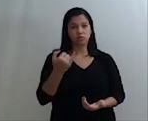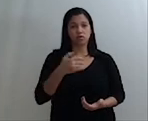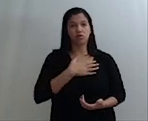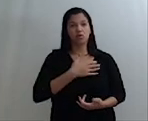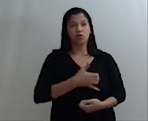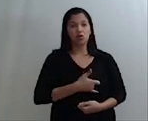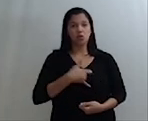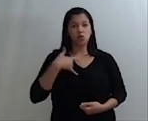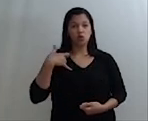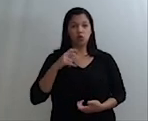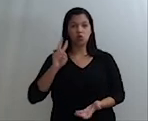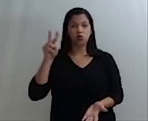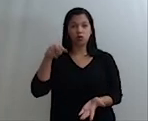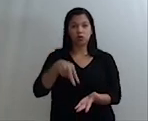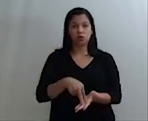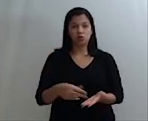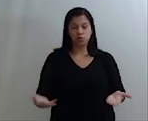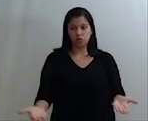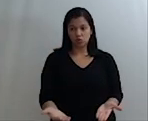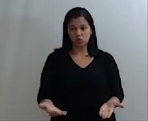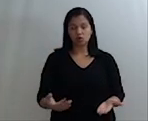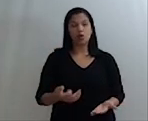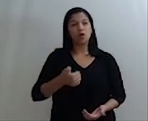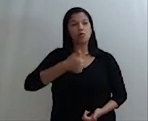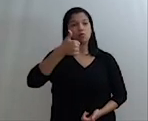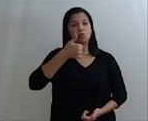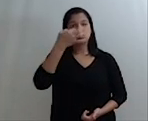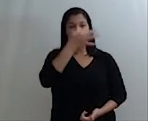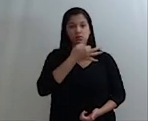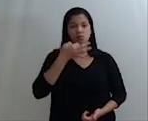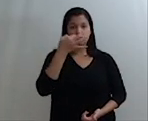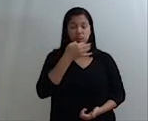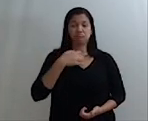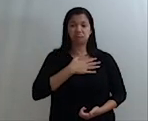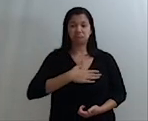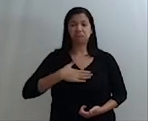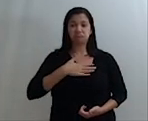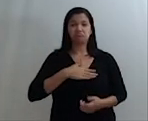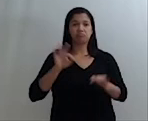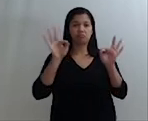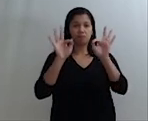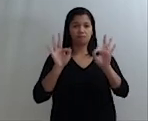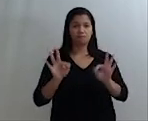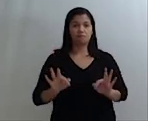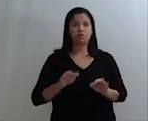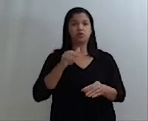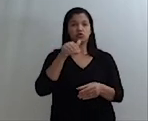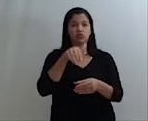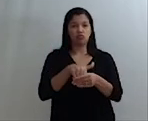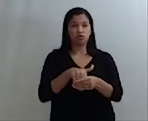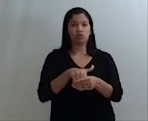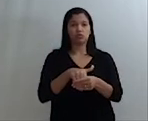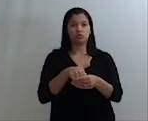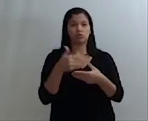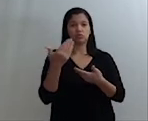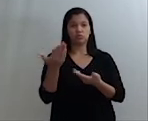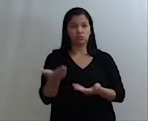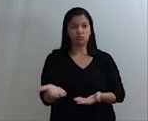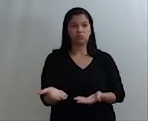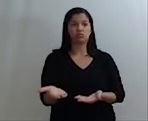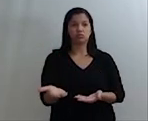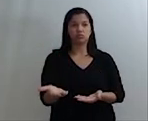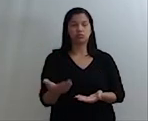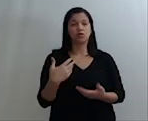aqui hoje nesta primeira sustentação oral e lhes digo que estou satisfeito com com voto de vossa excelência pelo que abre mão da da